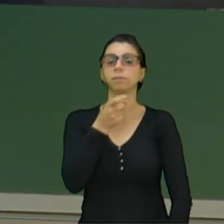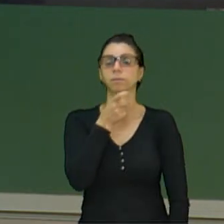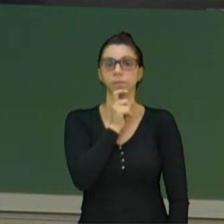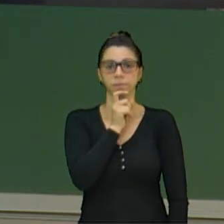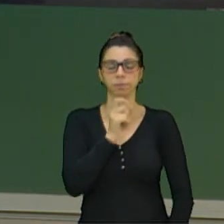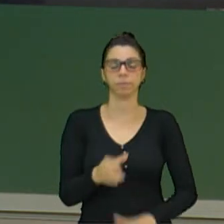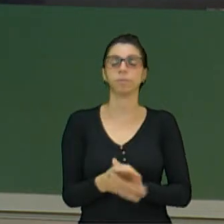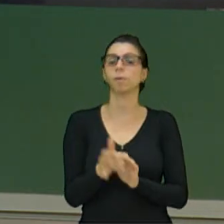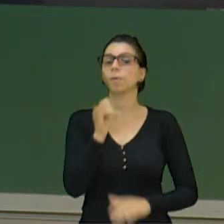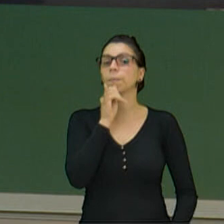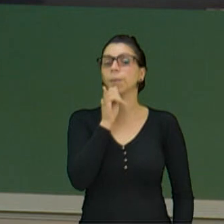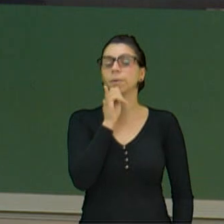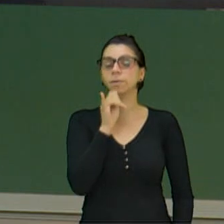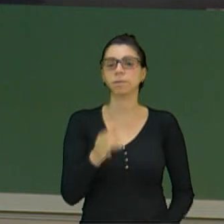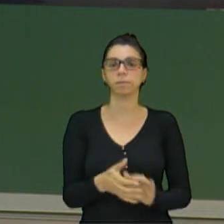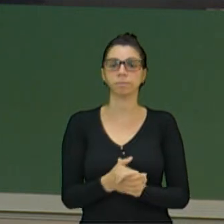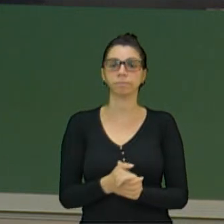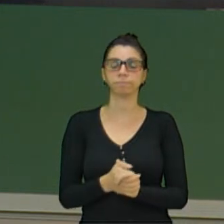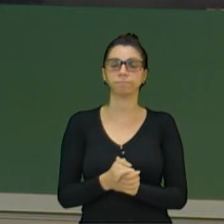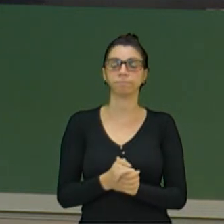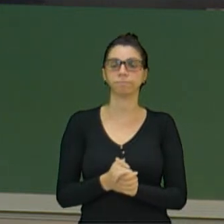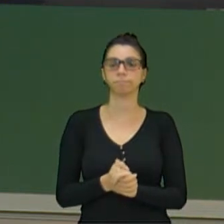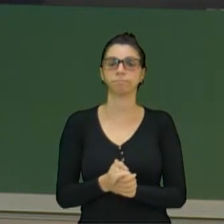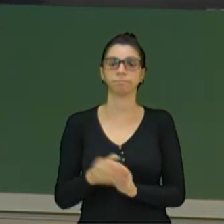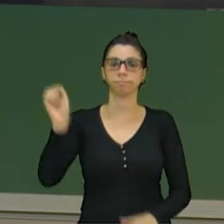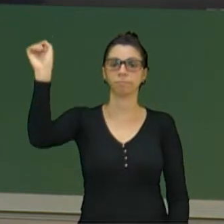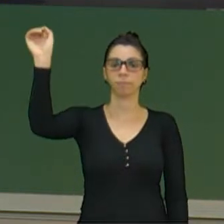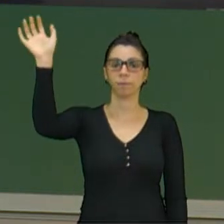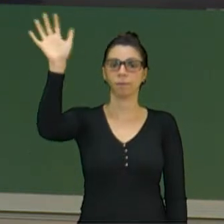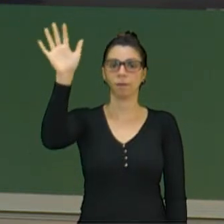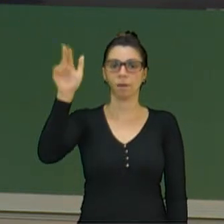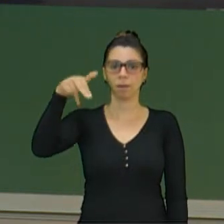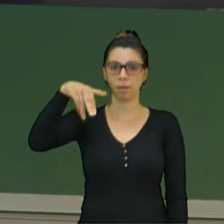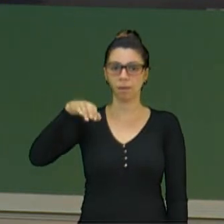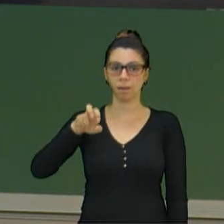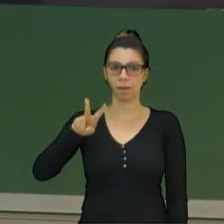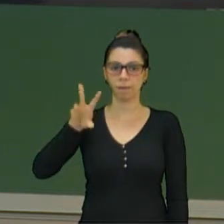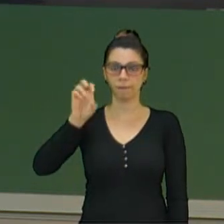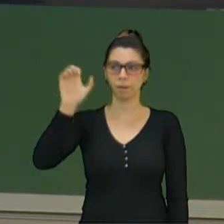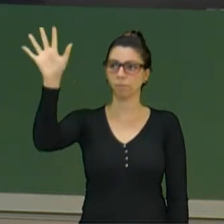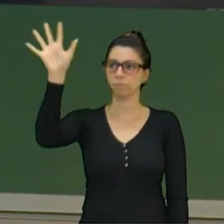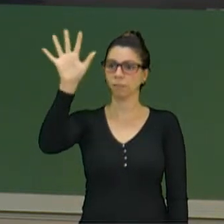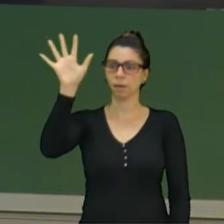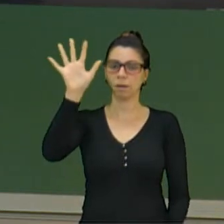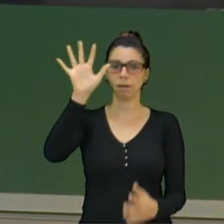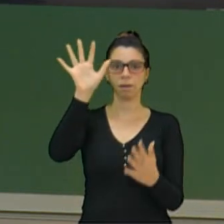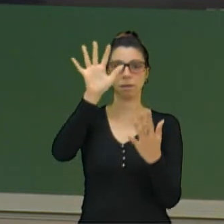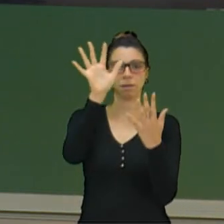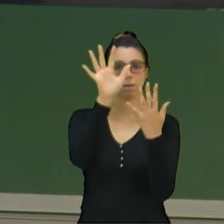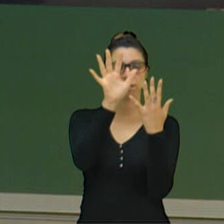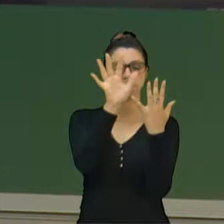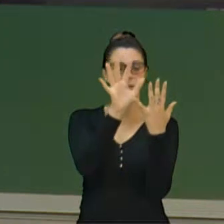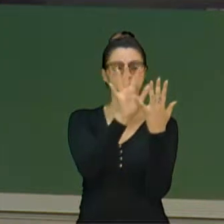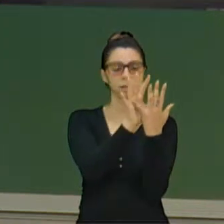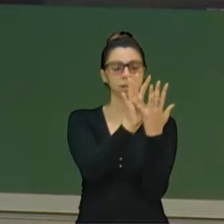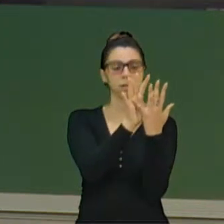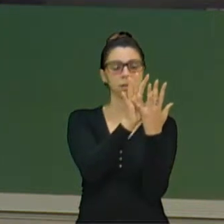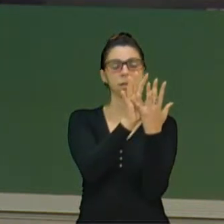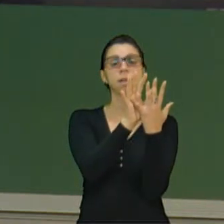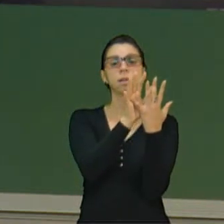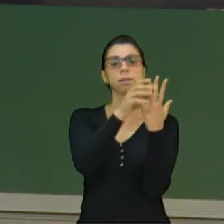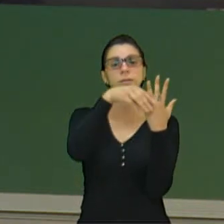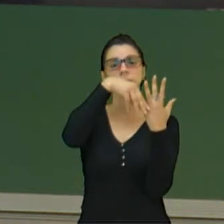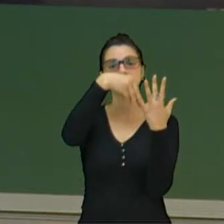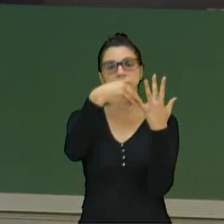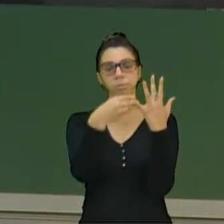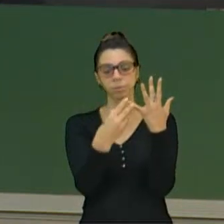cair neve em cima da folha, a neve escorre mais fácil. Então, ela tem esse tipo de característica para